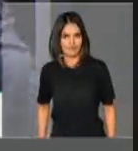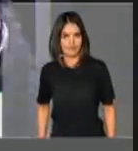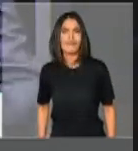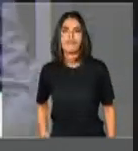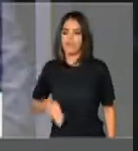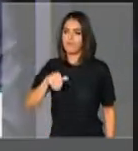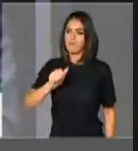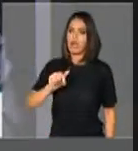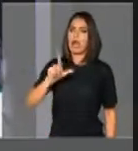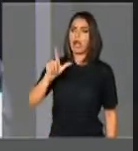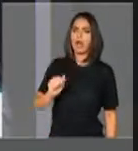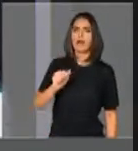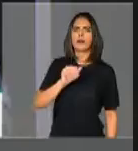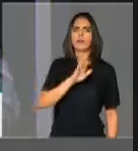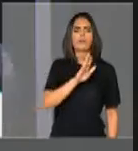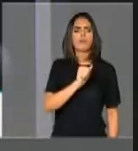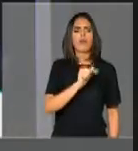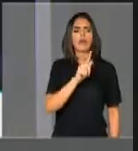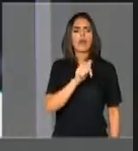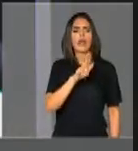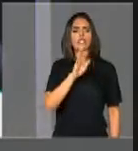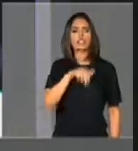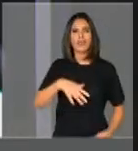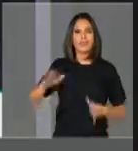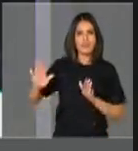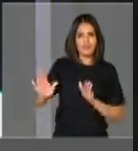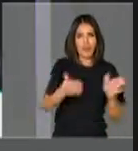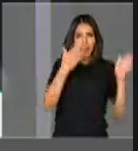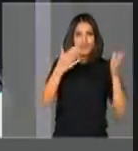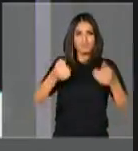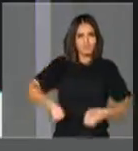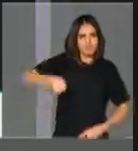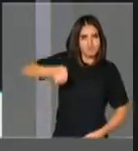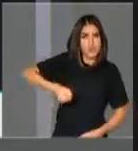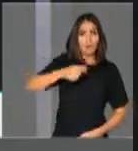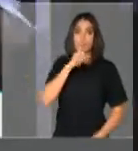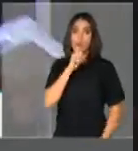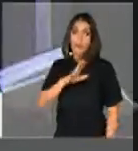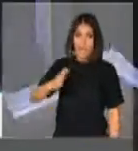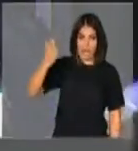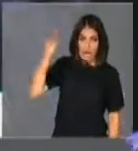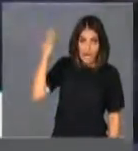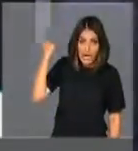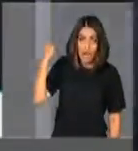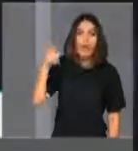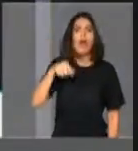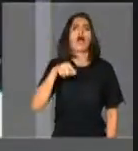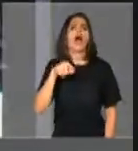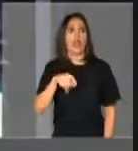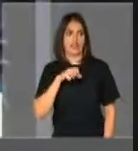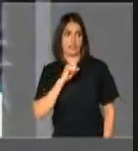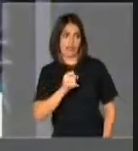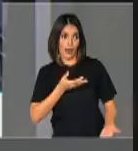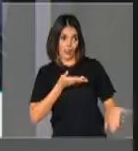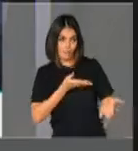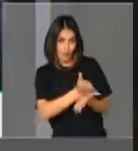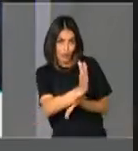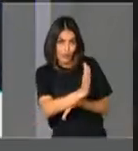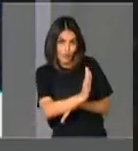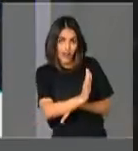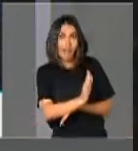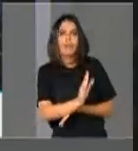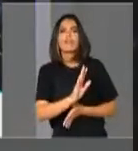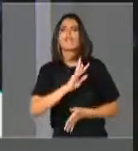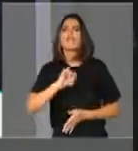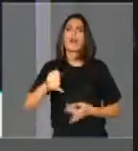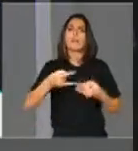pelo despacho de bagagem. A promessa que foi feita naquele momento é que essa medida